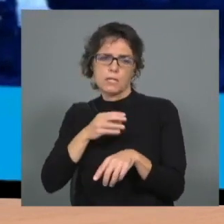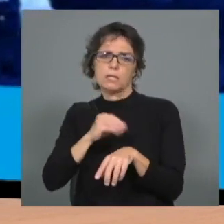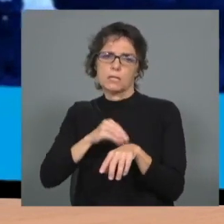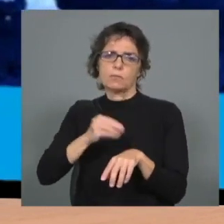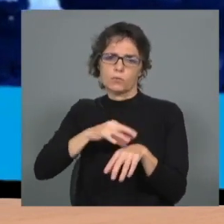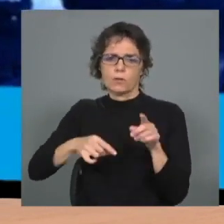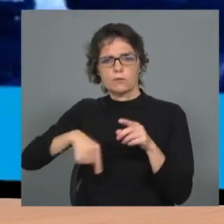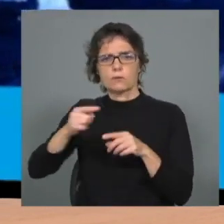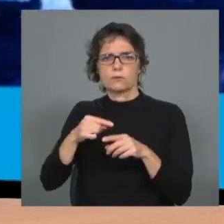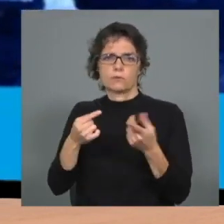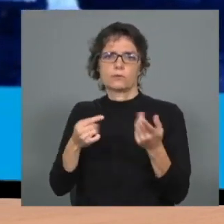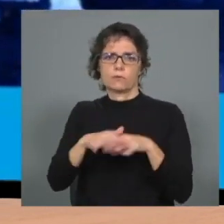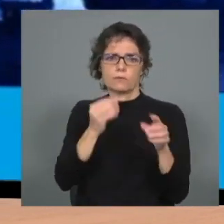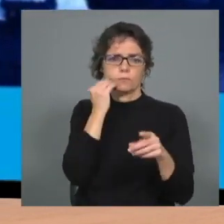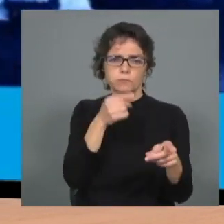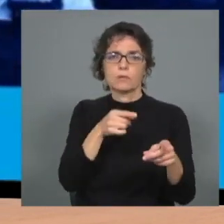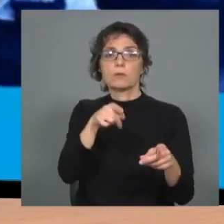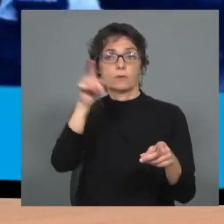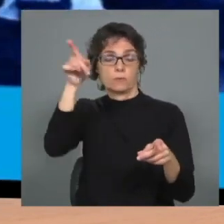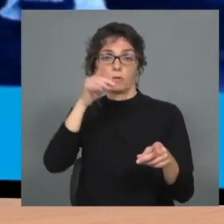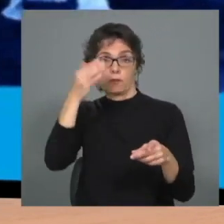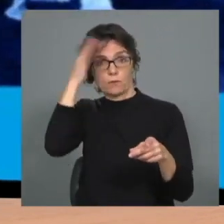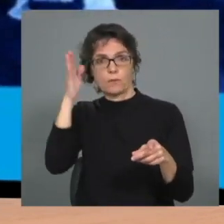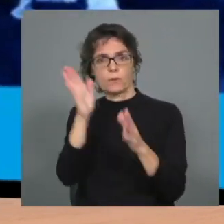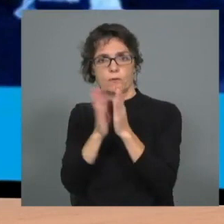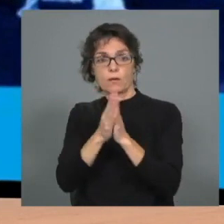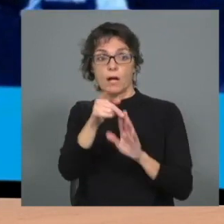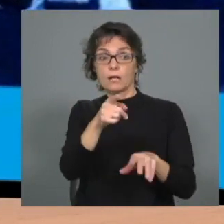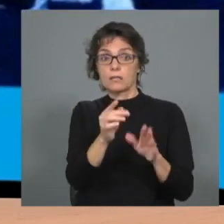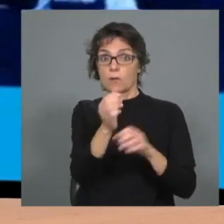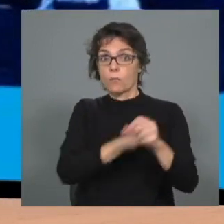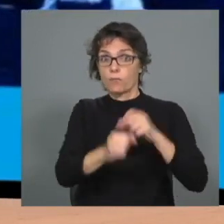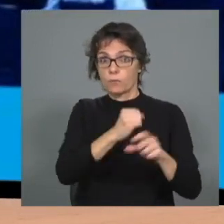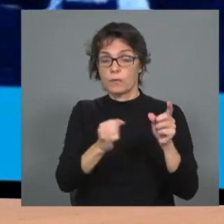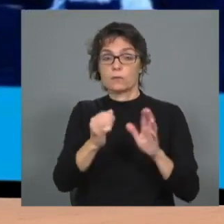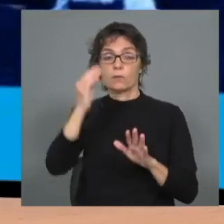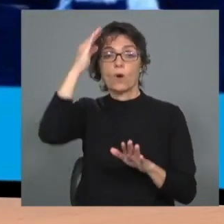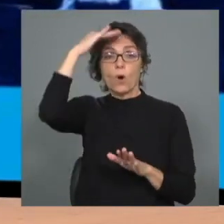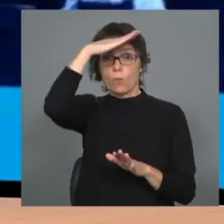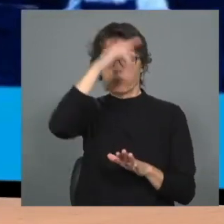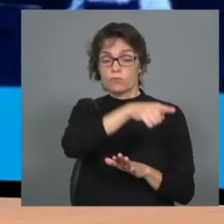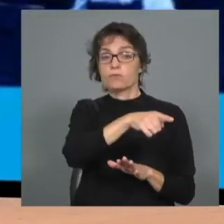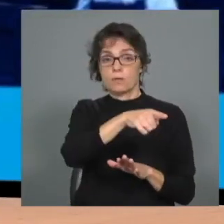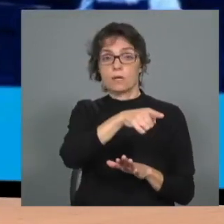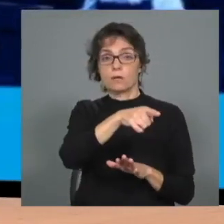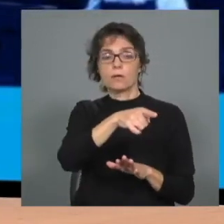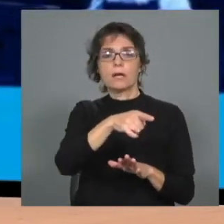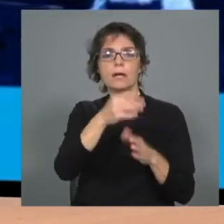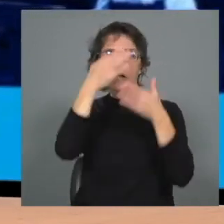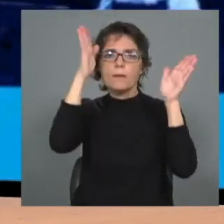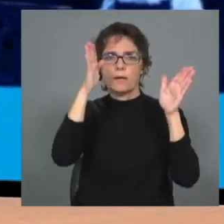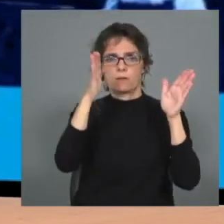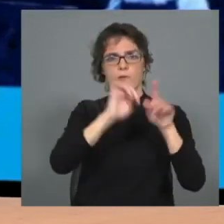entre as religiões. Esses movimentos específicos, agora ultra-radicais, que apoiam o Bolsonaro, não são abertos às diferenças religiosas,